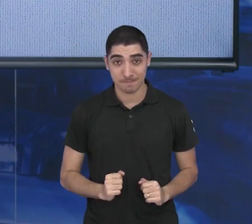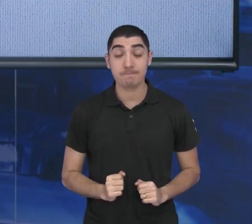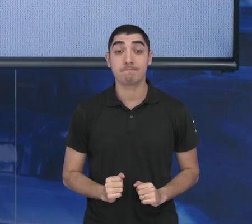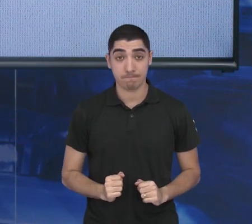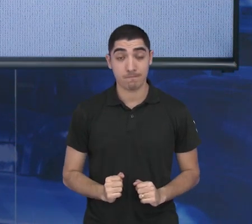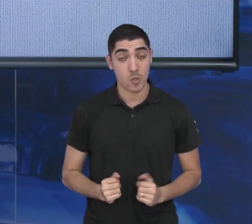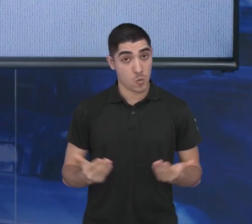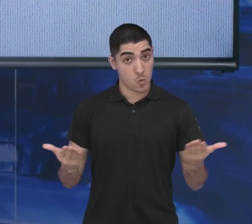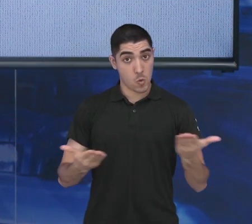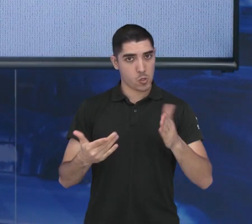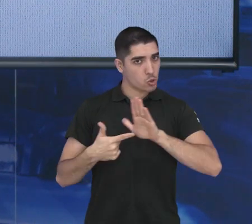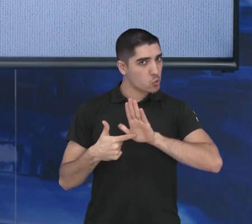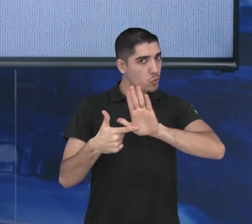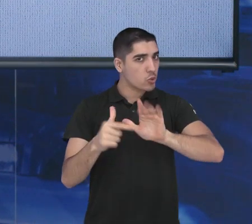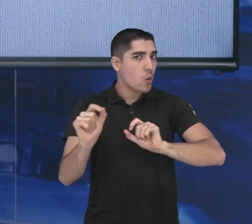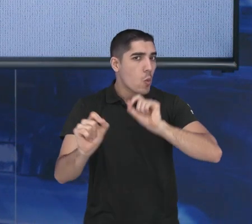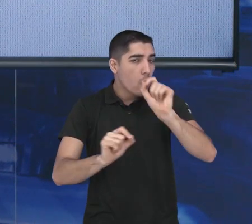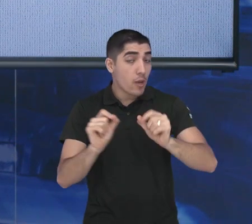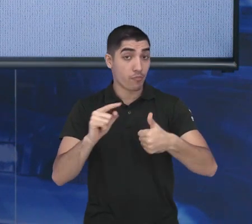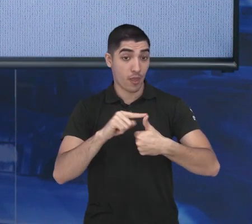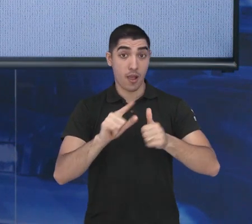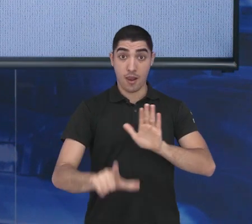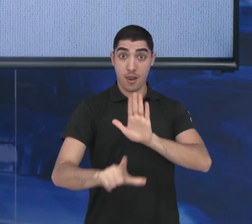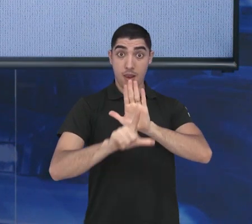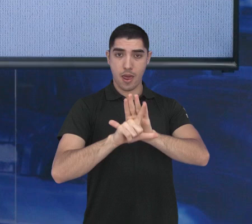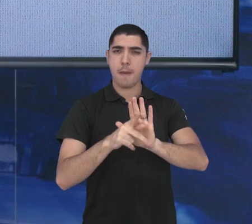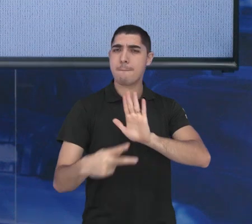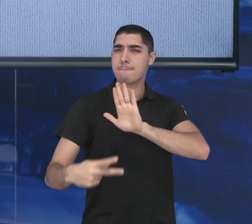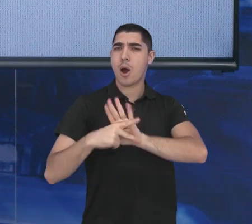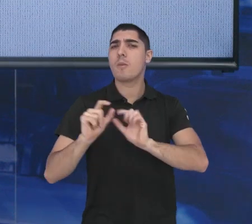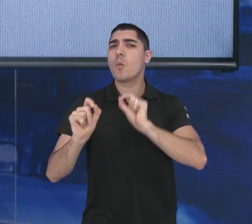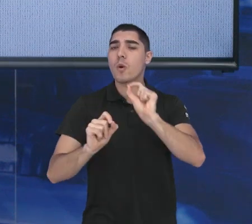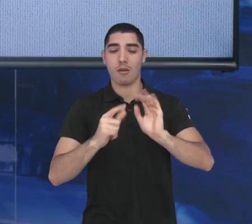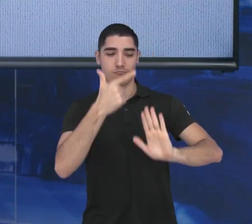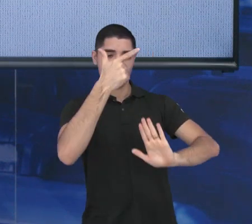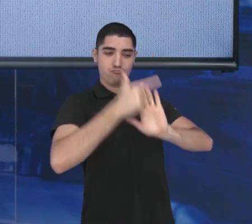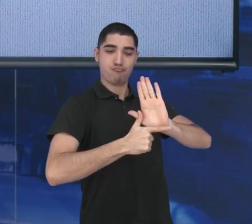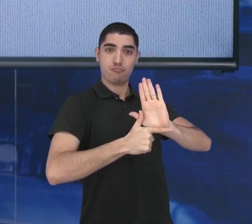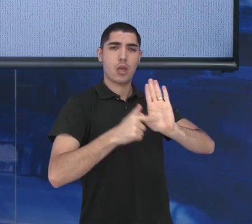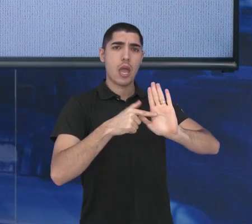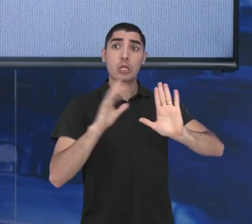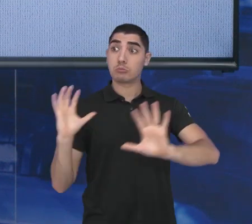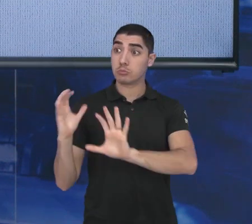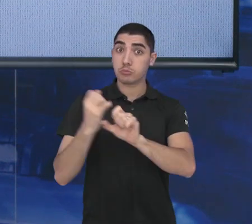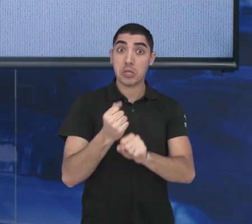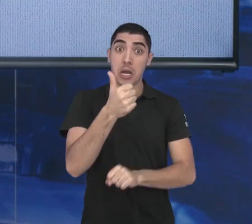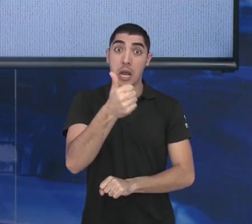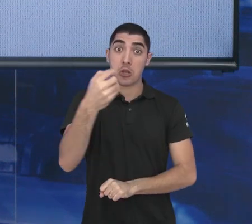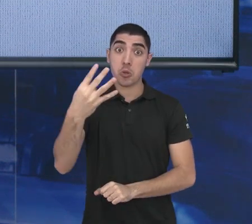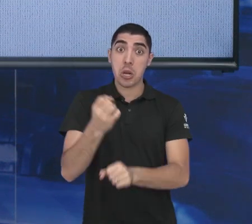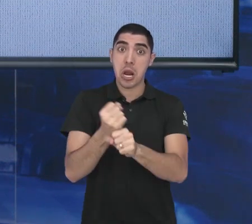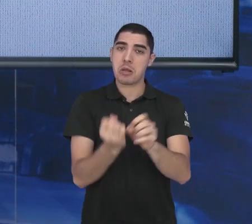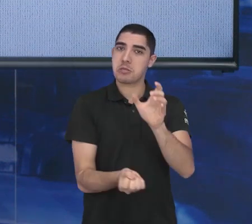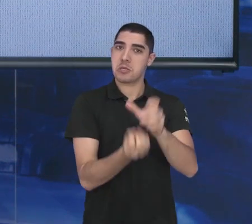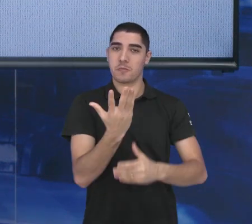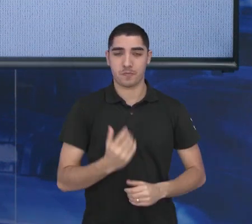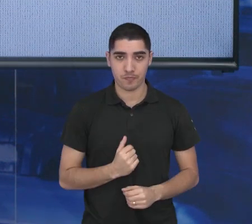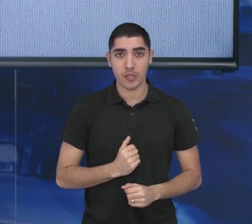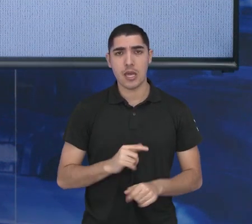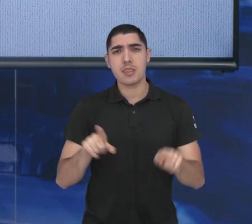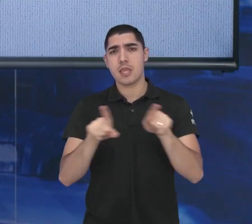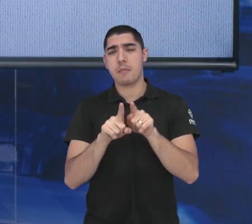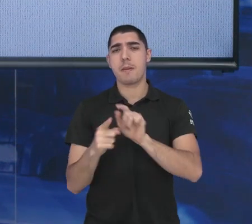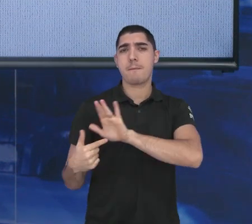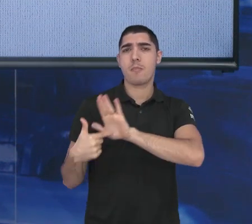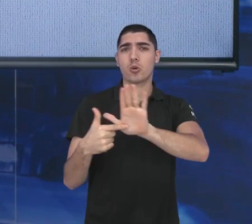E nessa edição, nós vamos falar sobre a Lei da Ficha Limpa, que acaba de completar 14 anos. Vamos relembrar os principais pontos